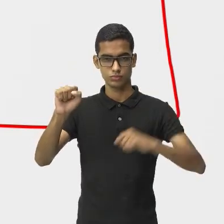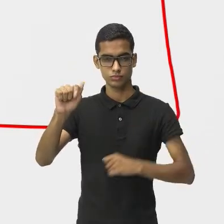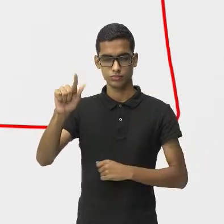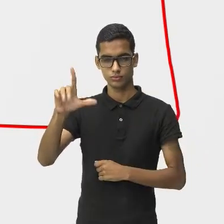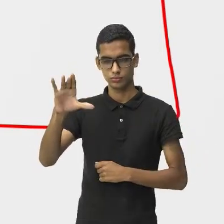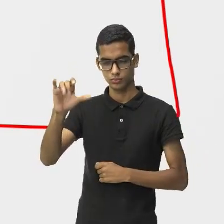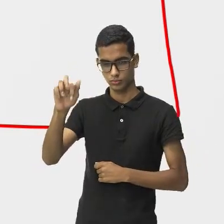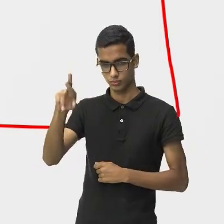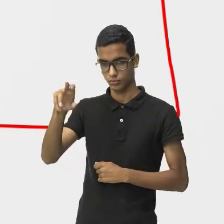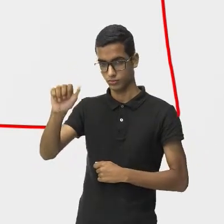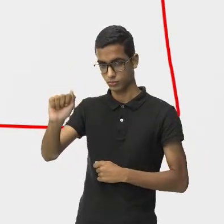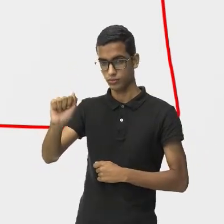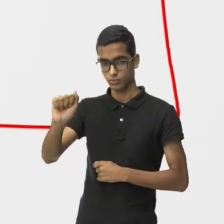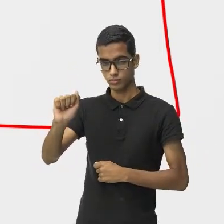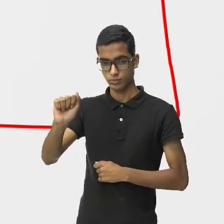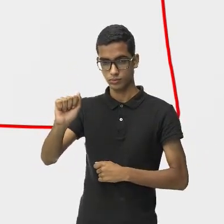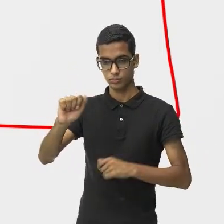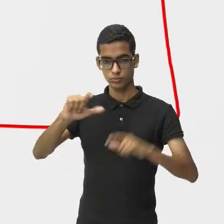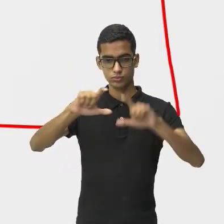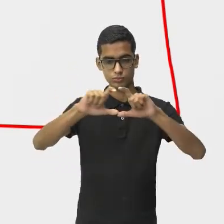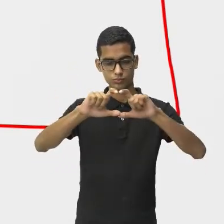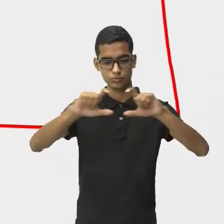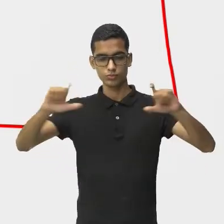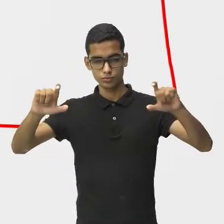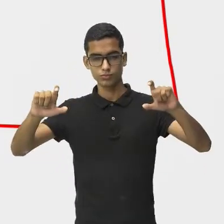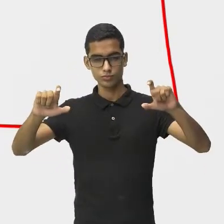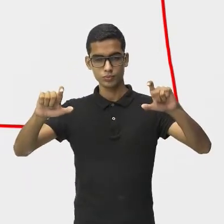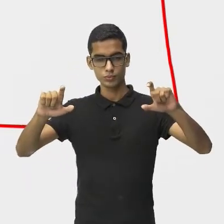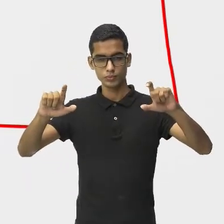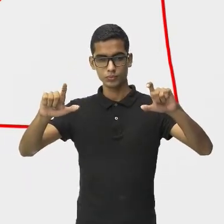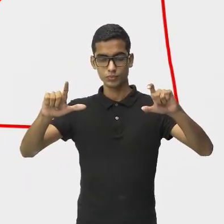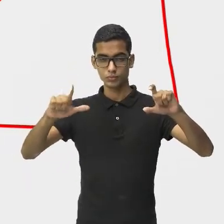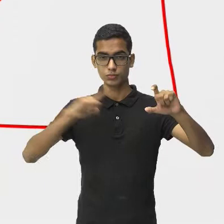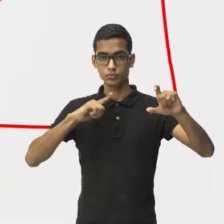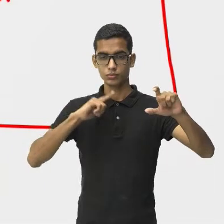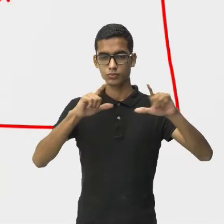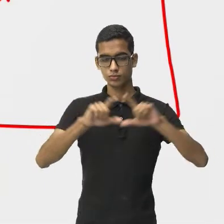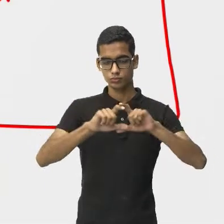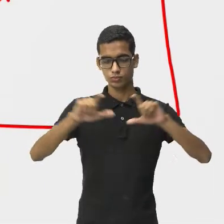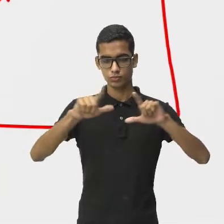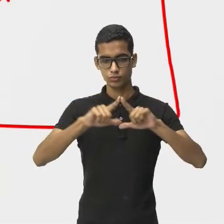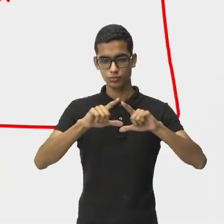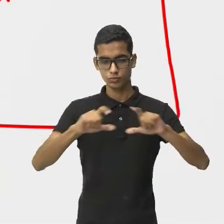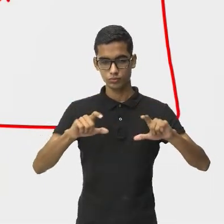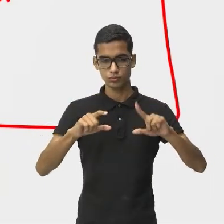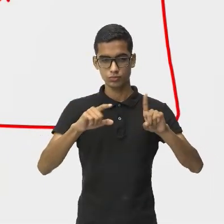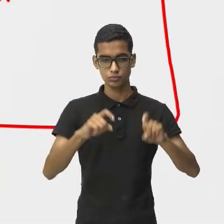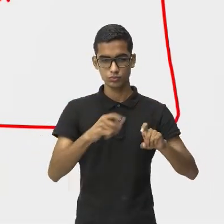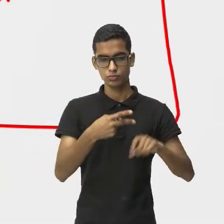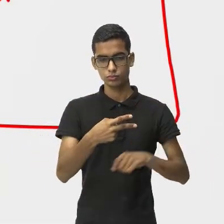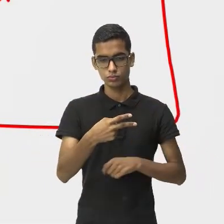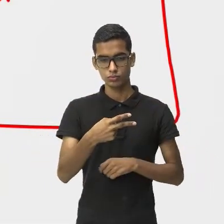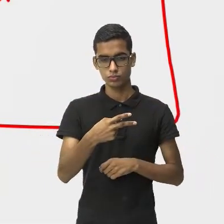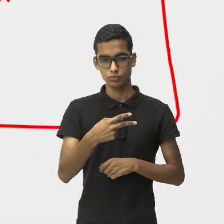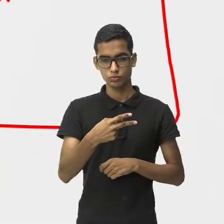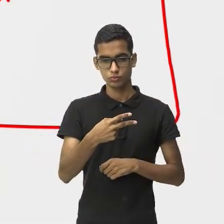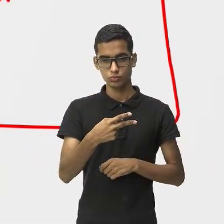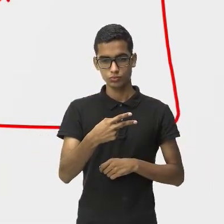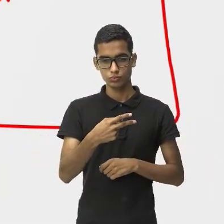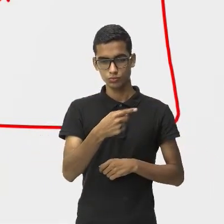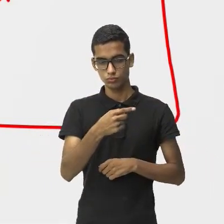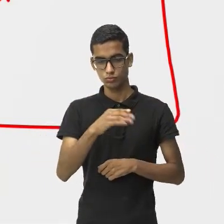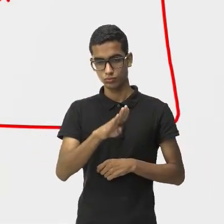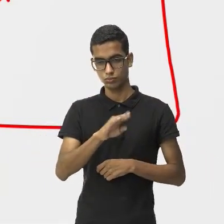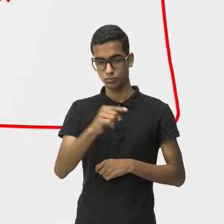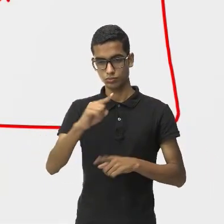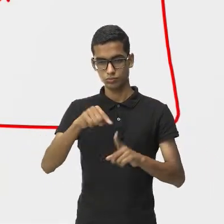né, em que o valor de delta vale quanto? B ao quadrado menos 4AC. Delta é